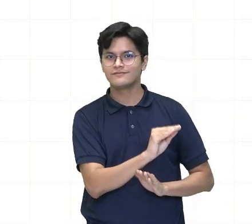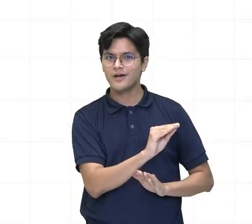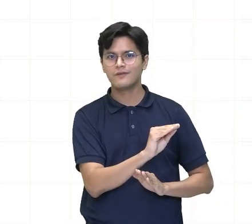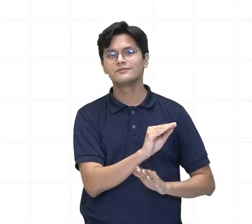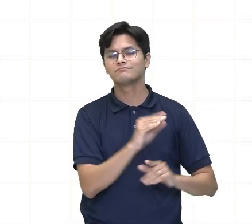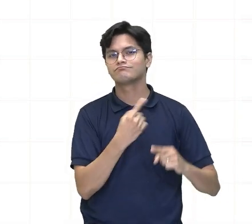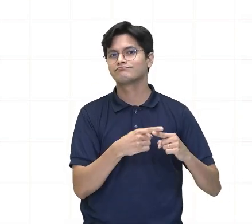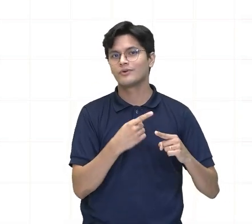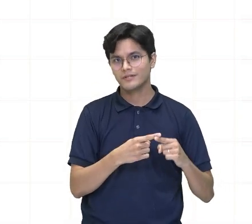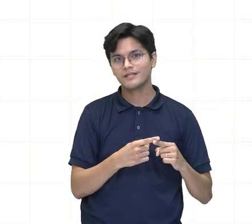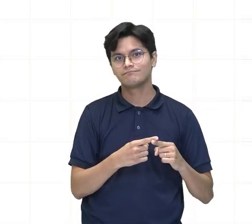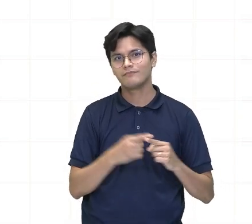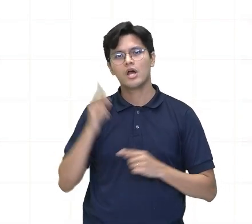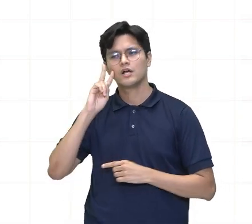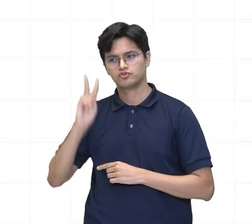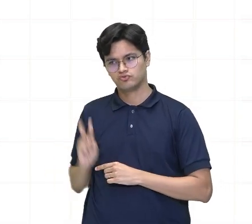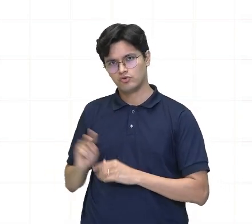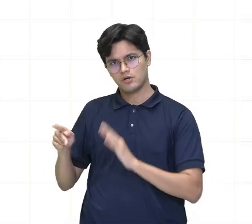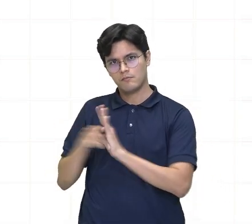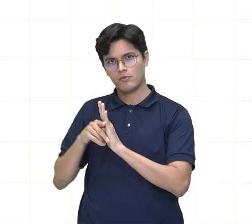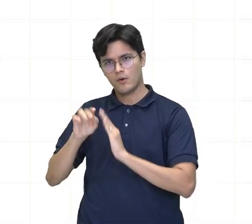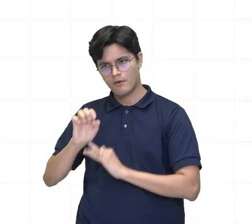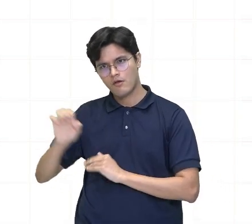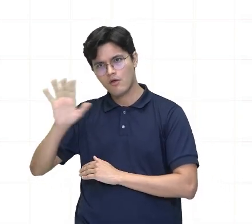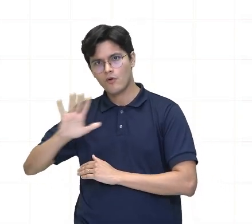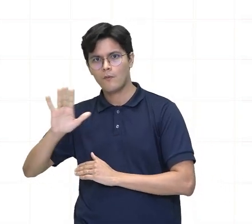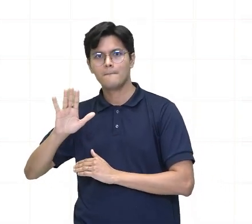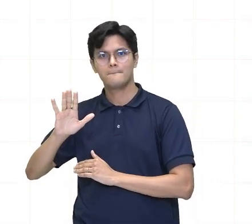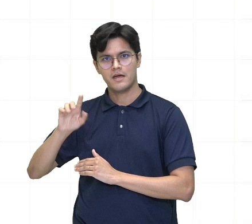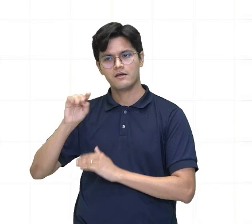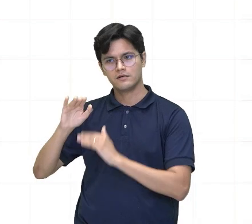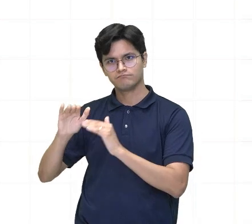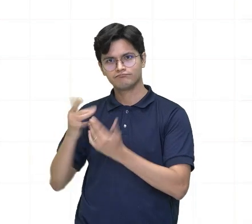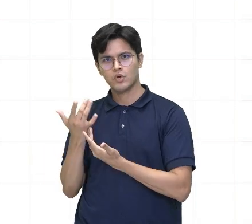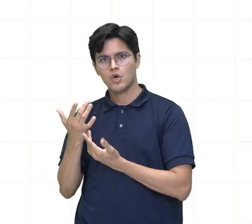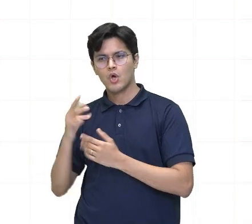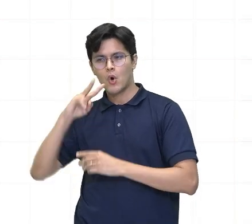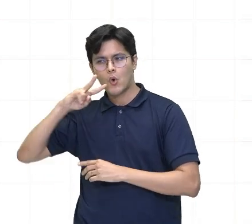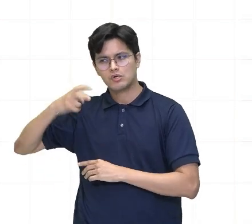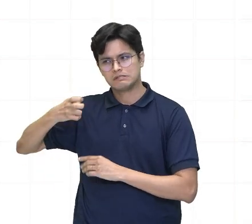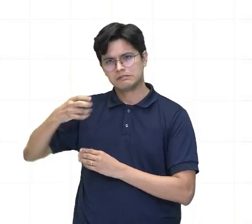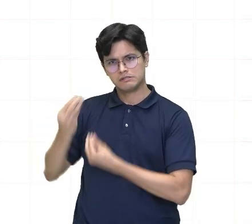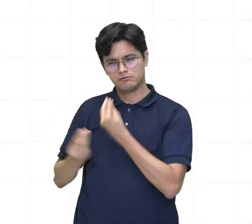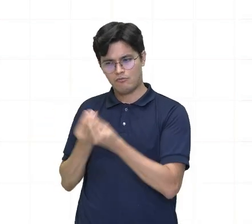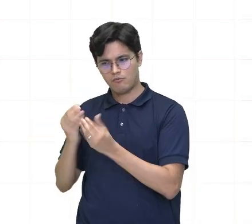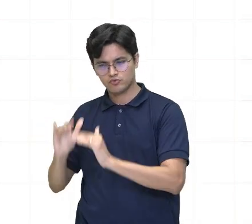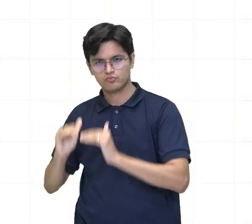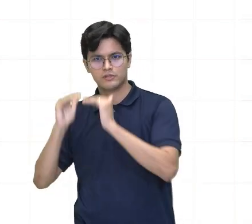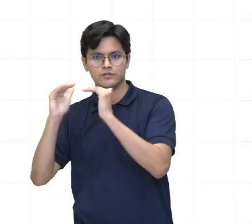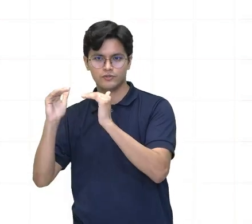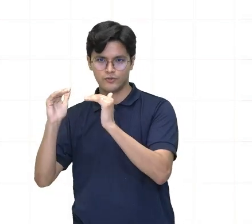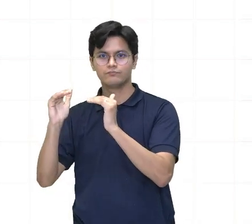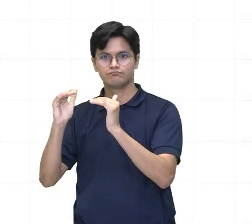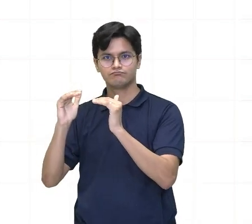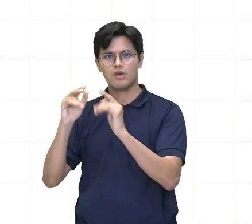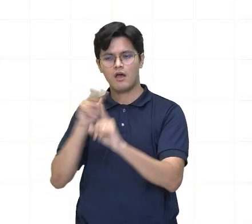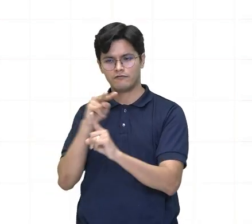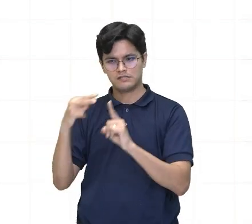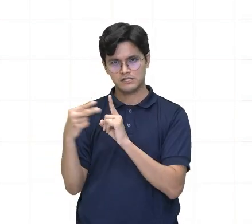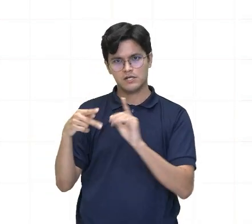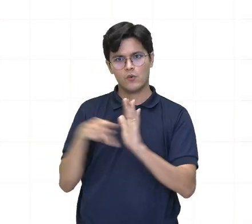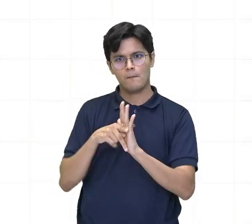europeia fosse enaltecida, que a visão do colonizador europeu ela fosse mais